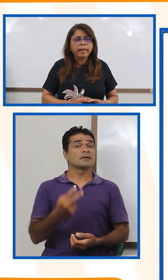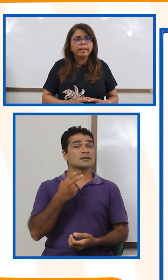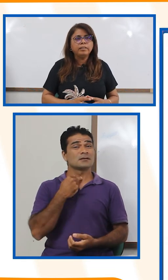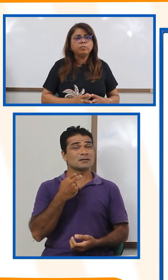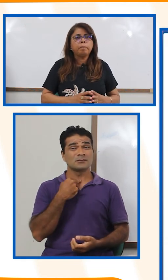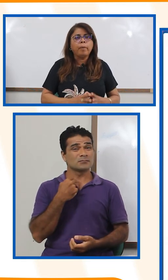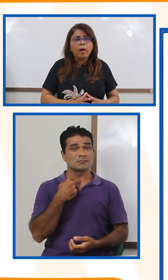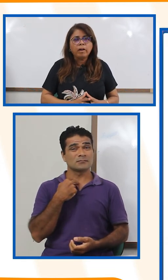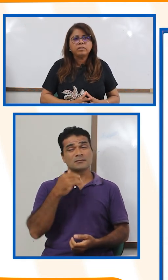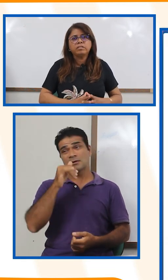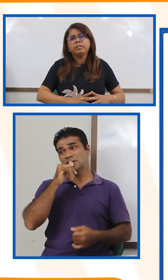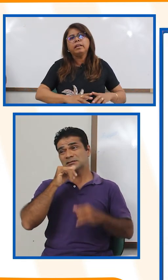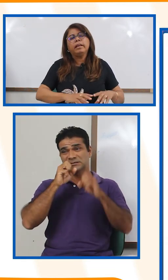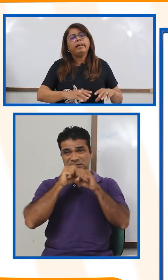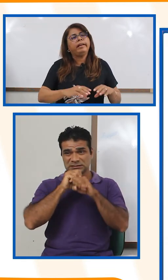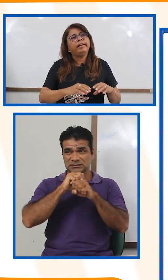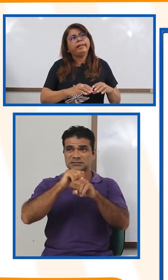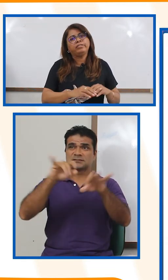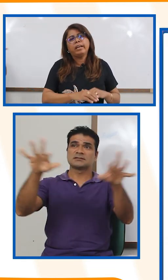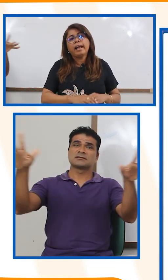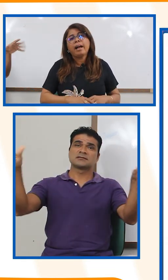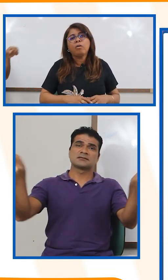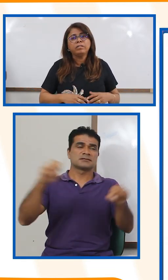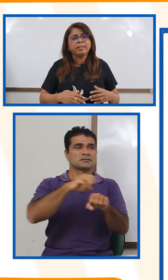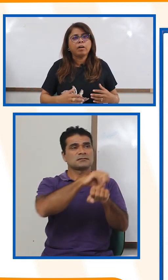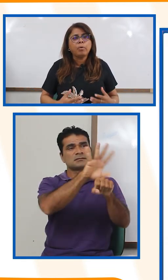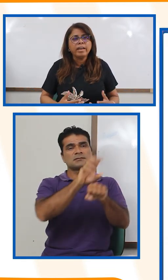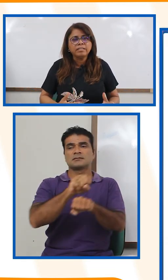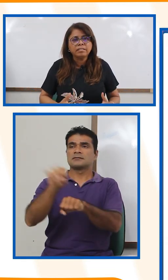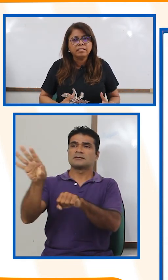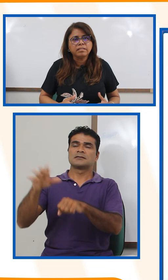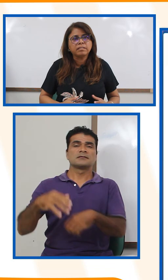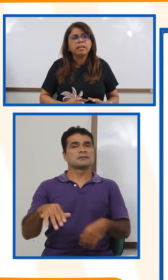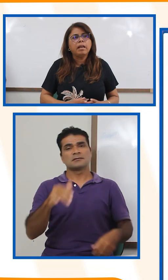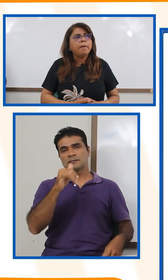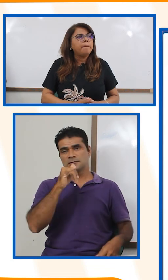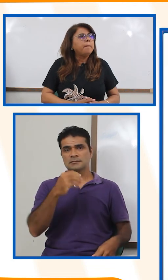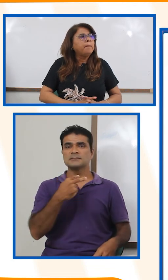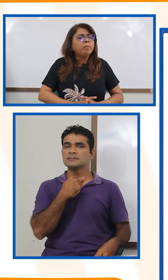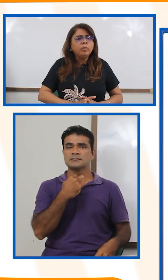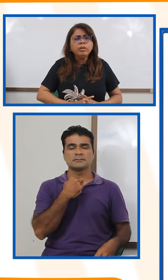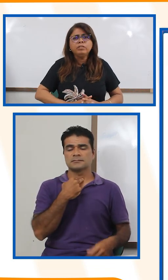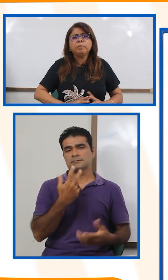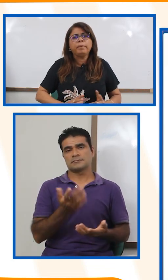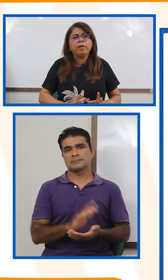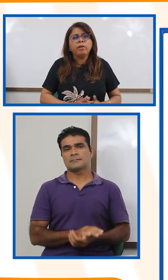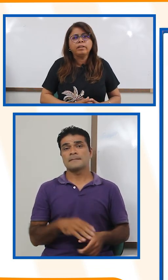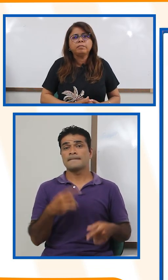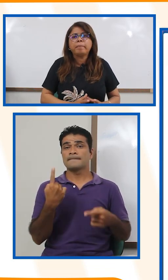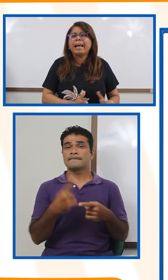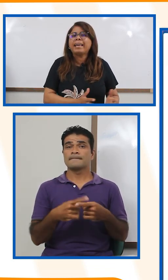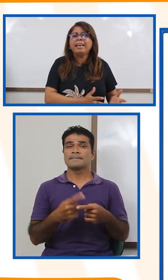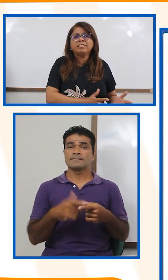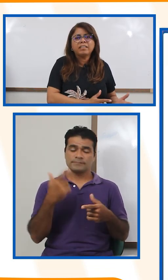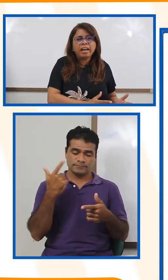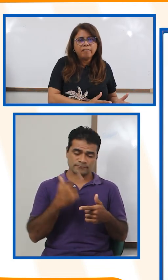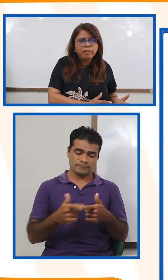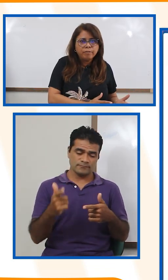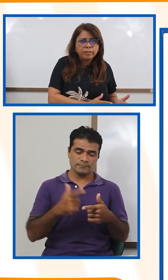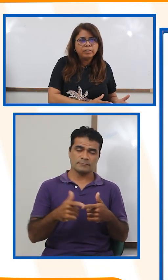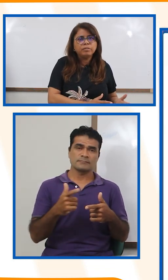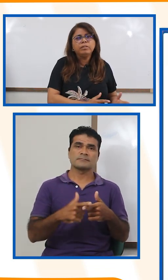Por quê? Isso pode gerar consequências muito piores para quem